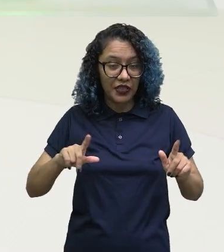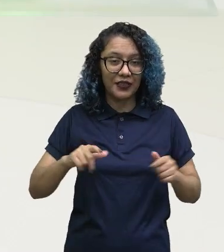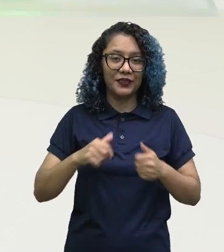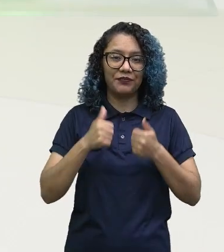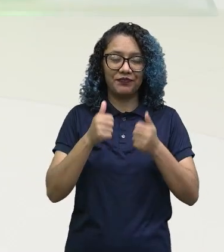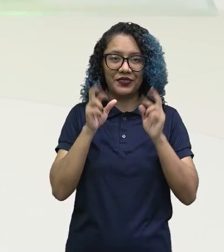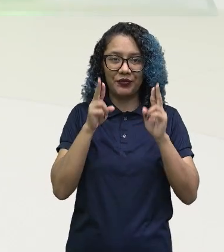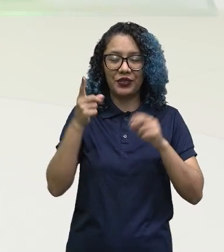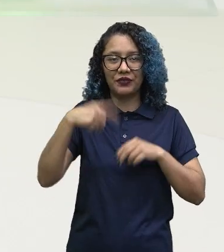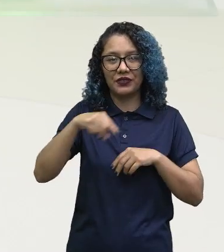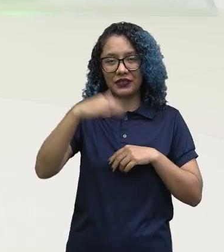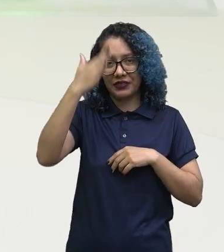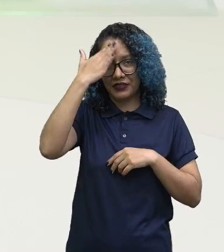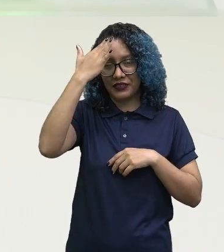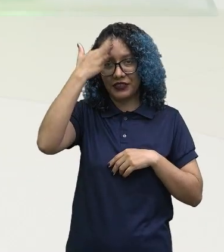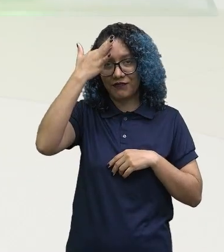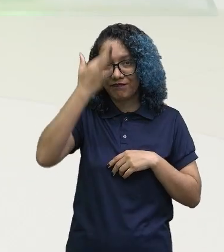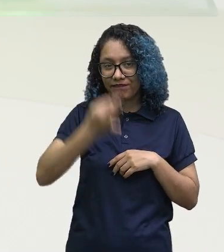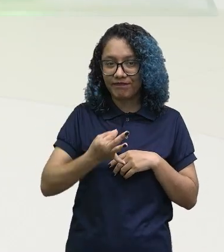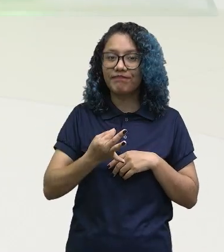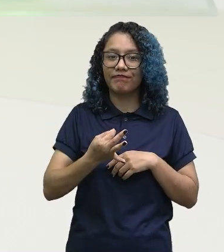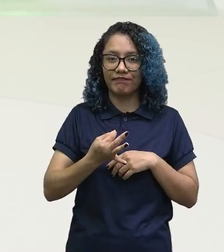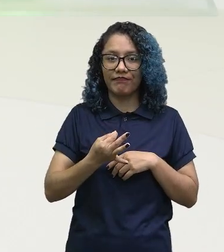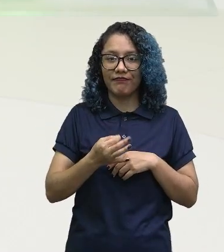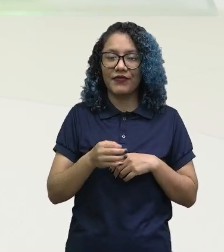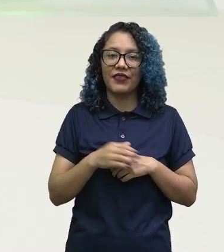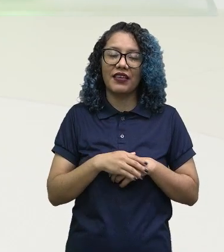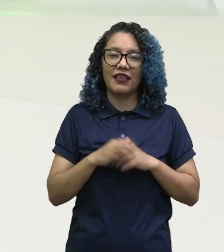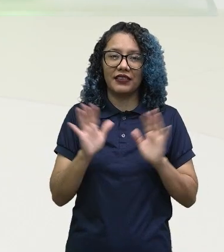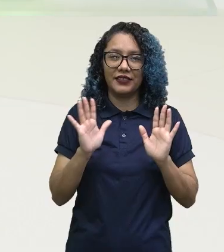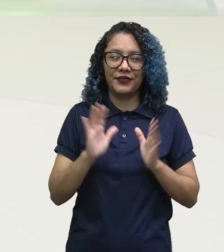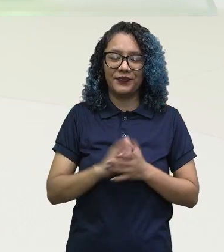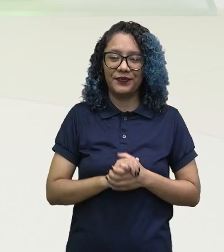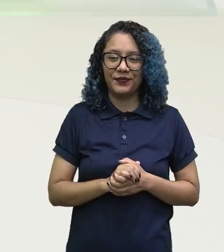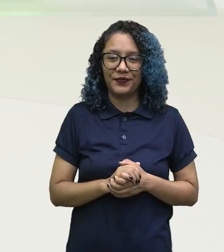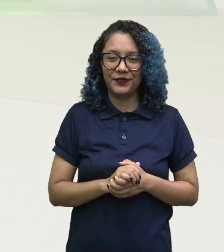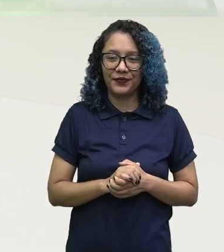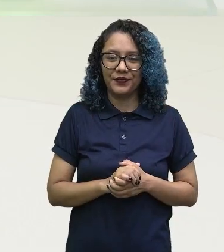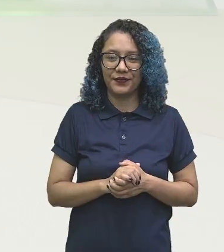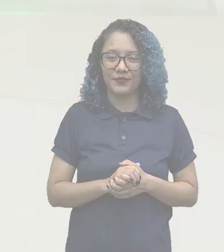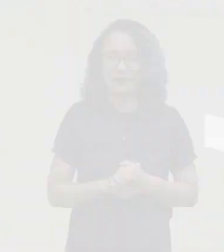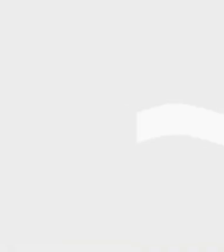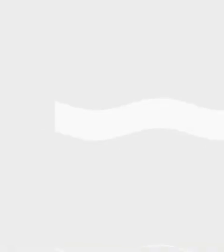Então, eu espero que você tenha entendido tudo direitinho. Fique com Deus e até a próxima.